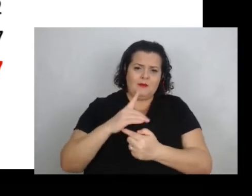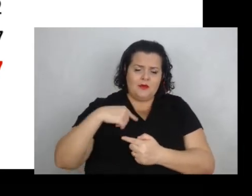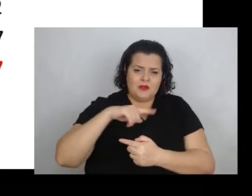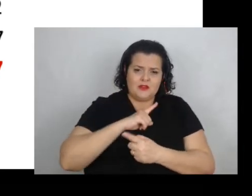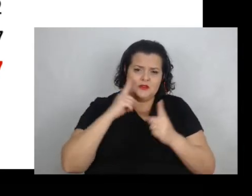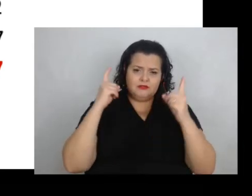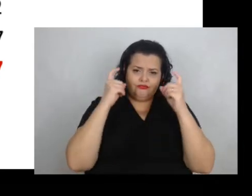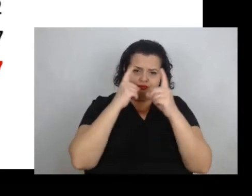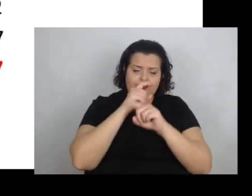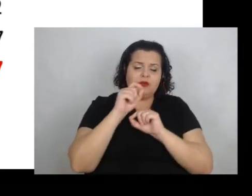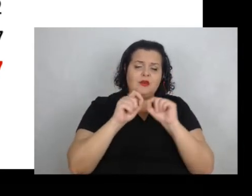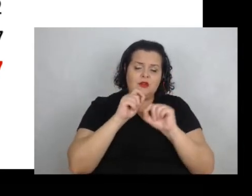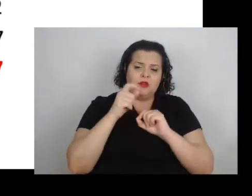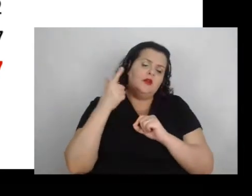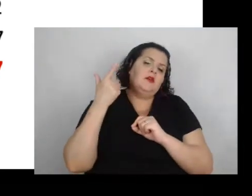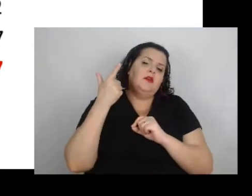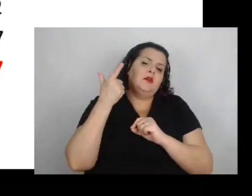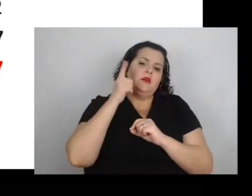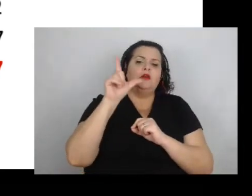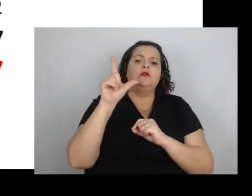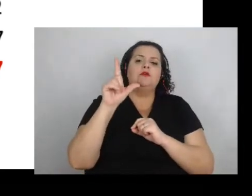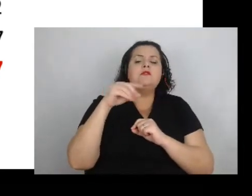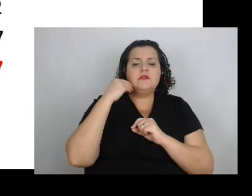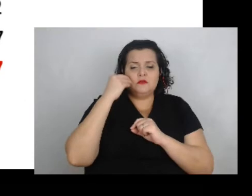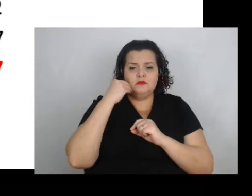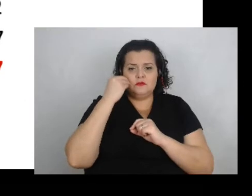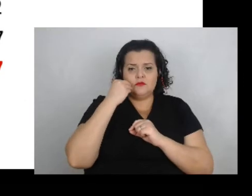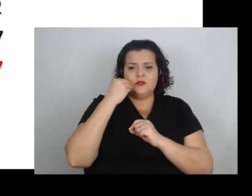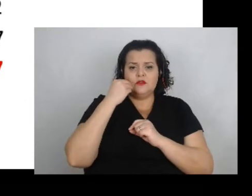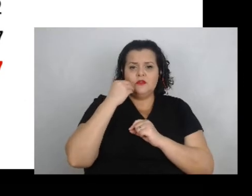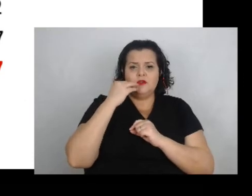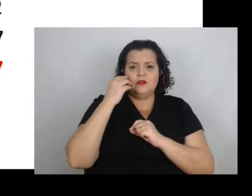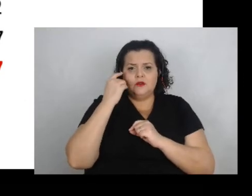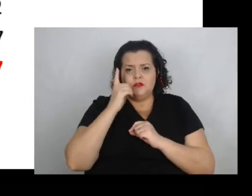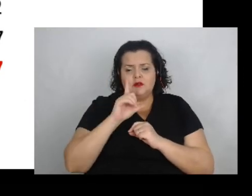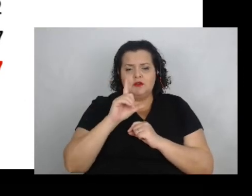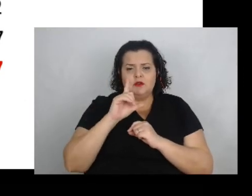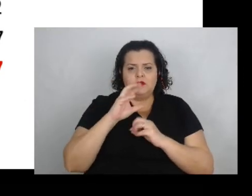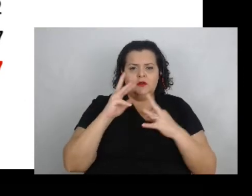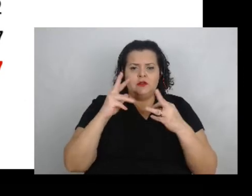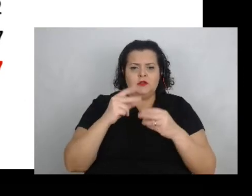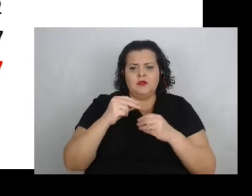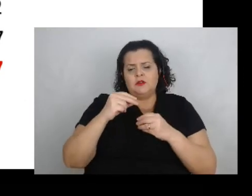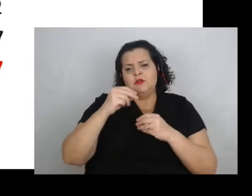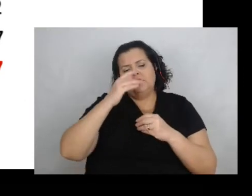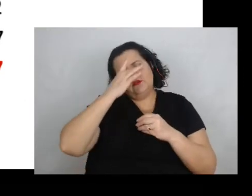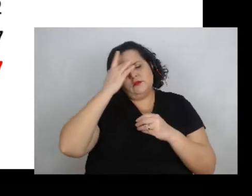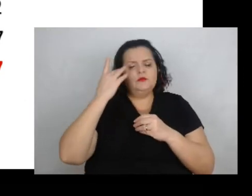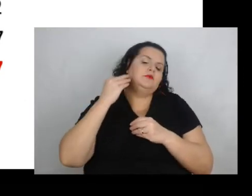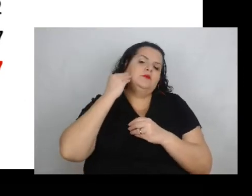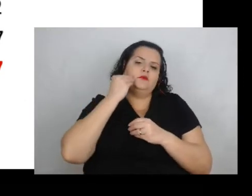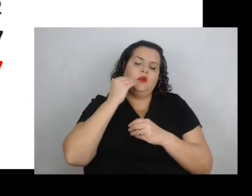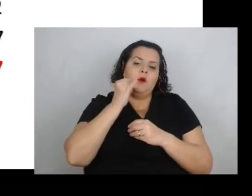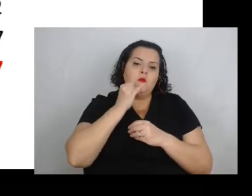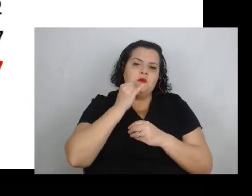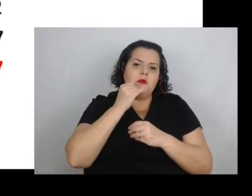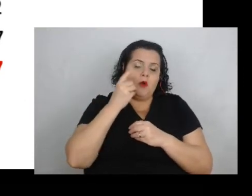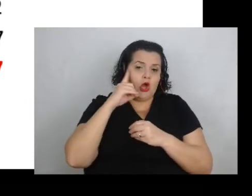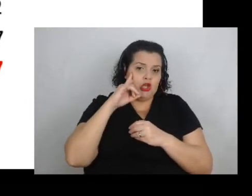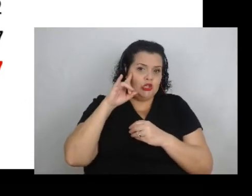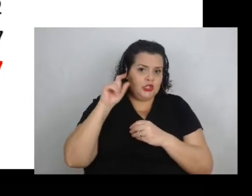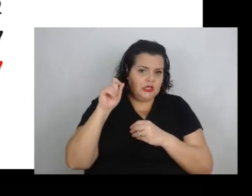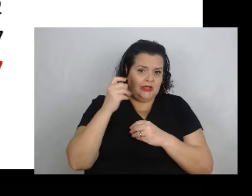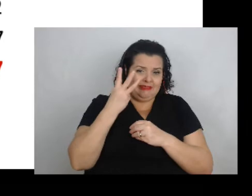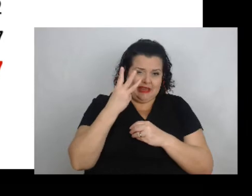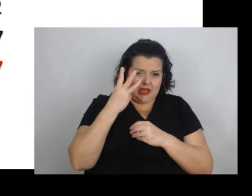testes de maneira suficiente para orientar a ação das políticas públicas. Veja, no dia 3 de maio, portanto, nós já